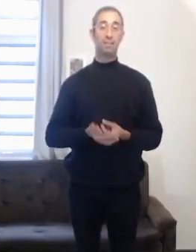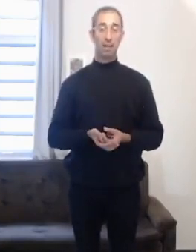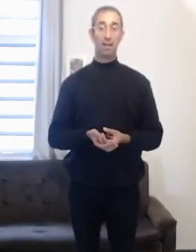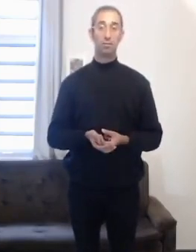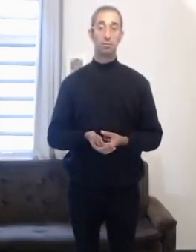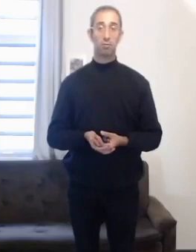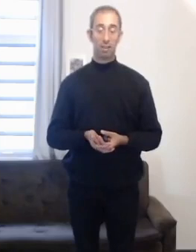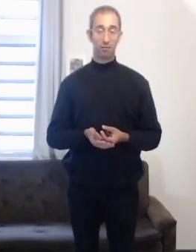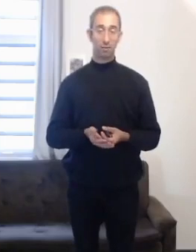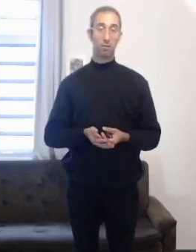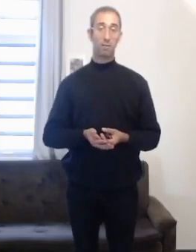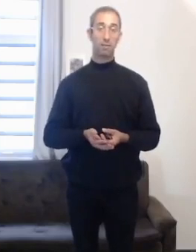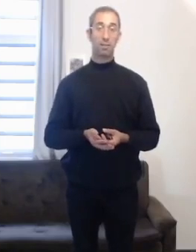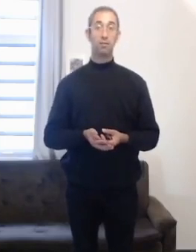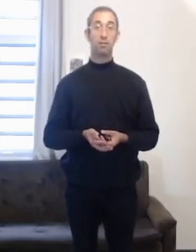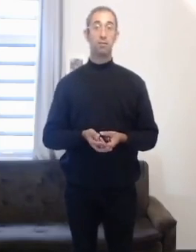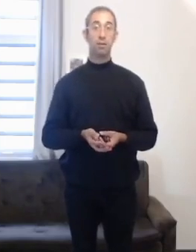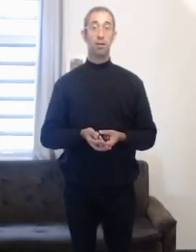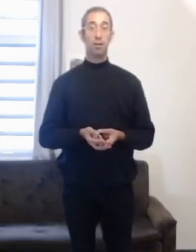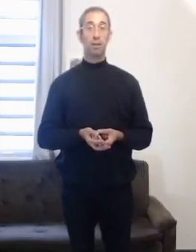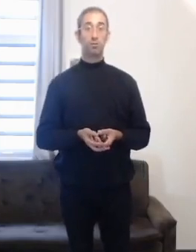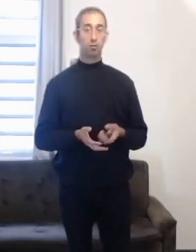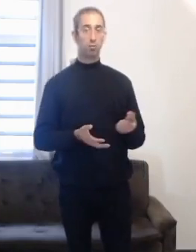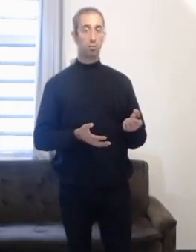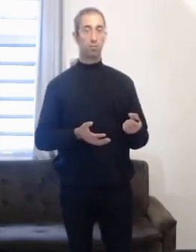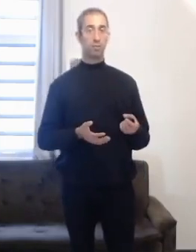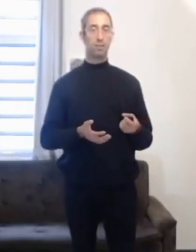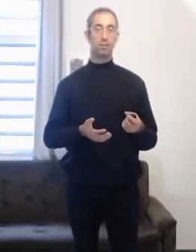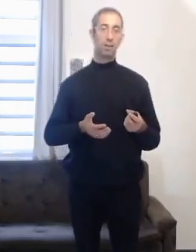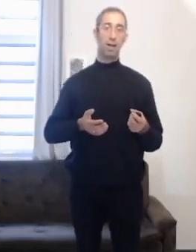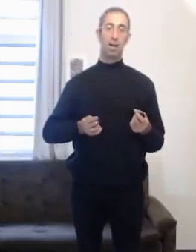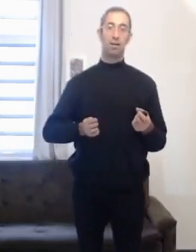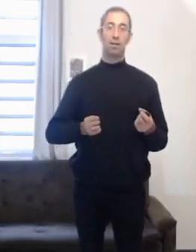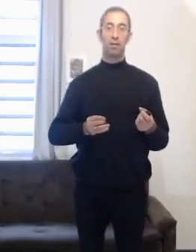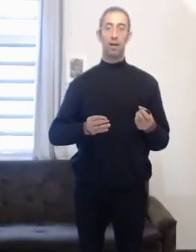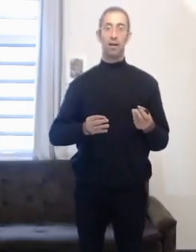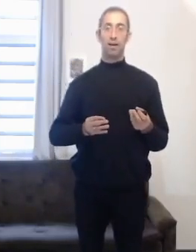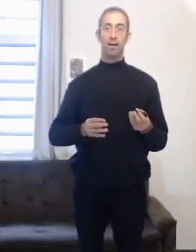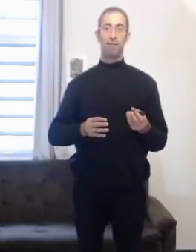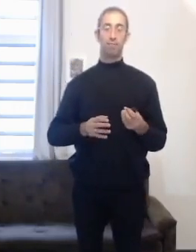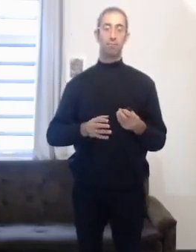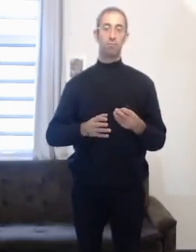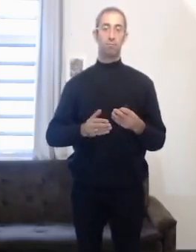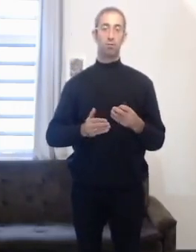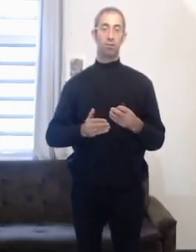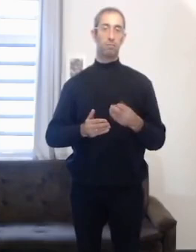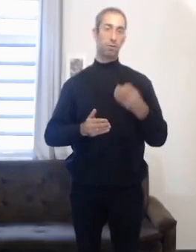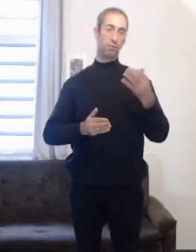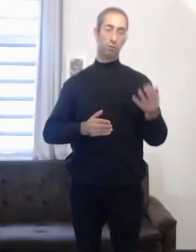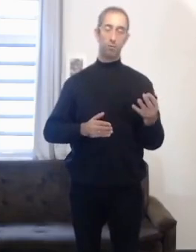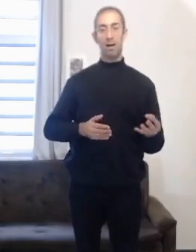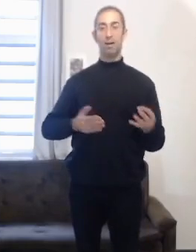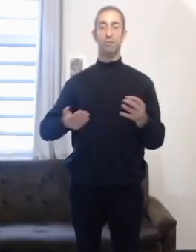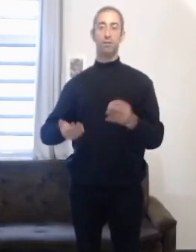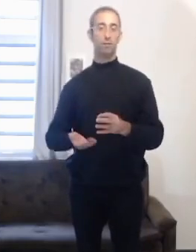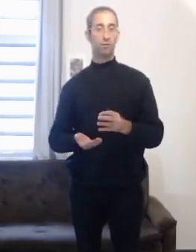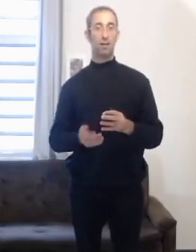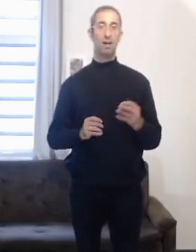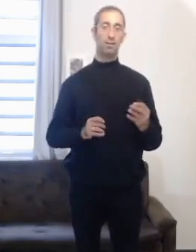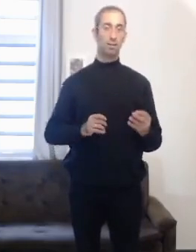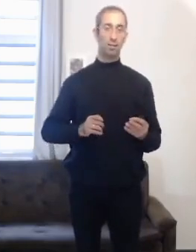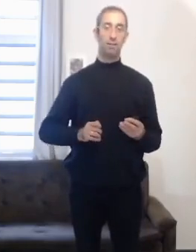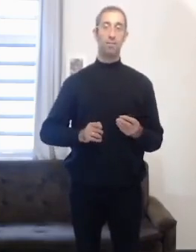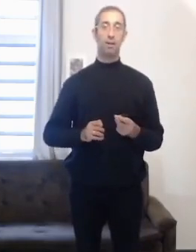né, mais clássico, né, de fazer uma pesquisa. E a sua conclusão pode ser assim: ah, nossa hipótese foi confirmada,